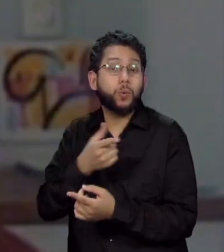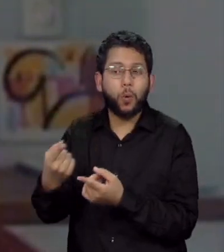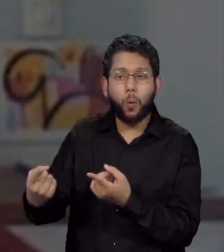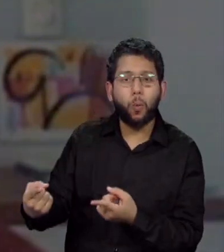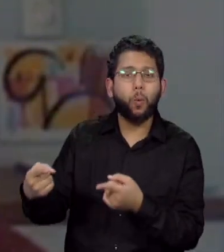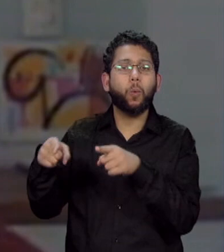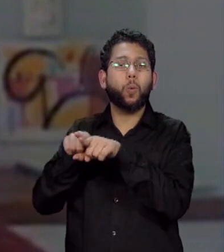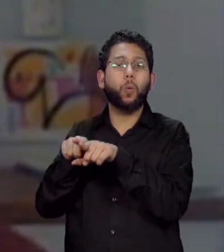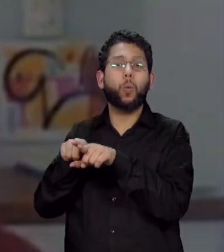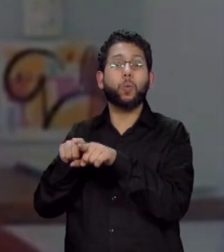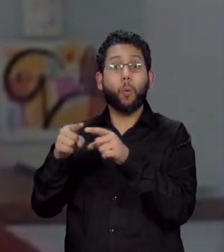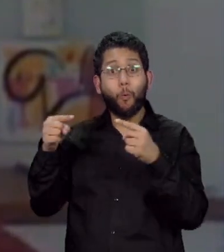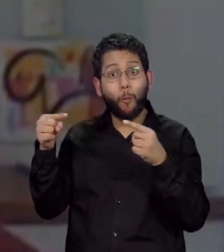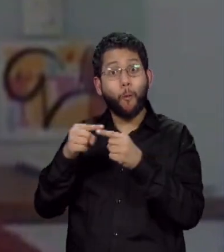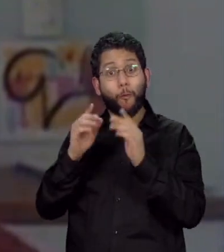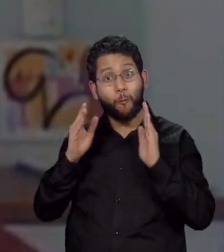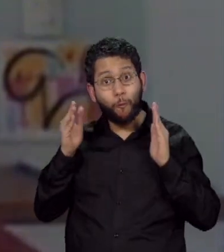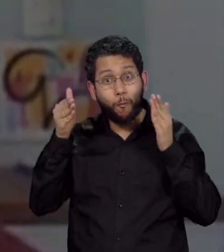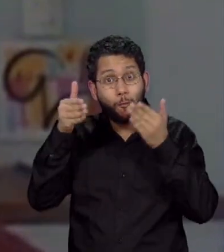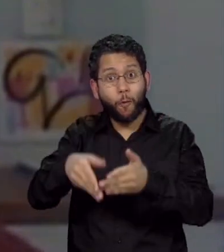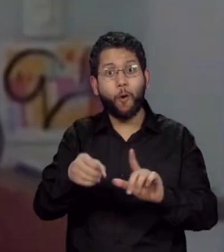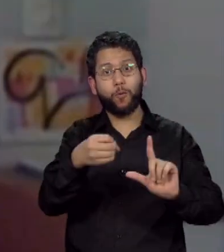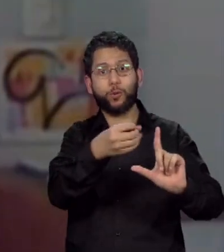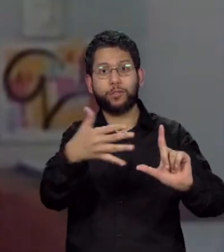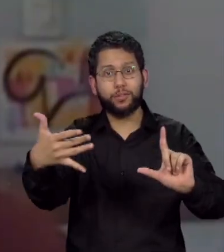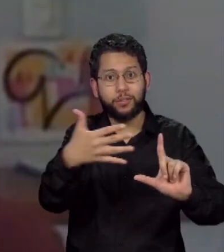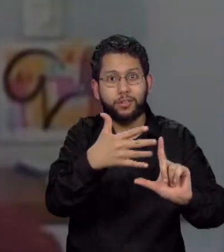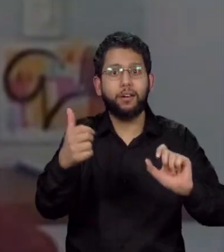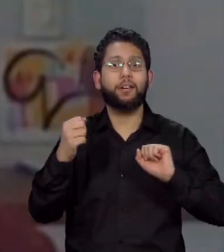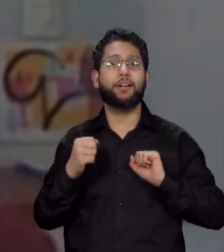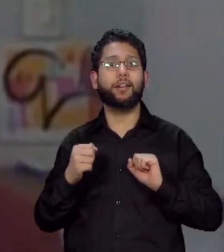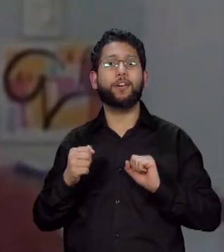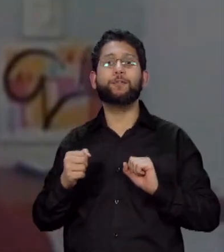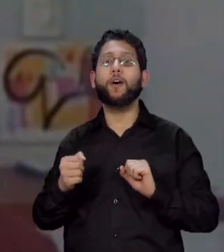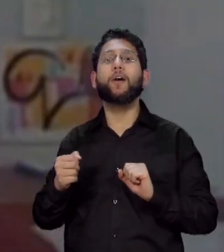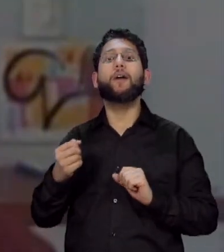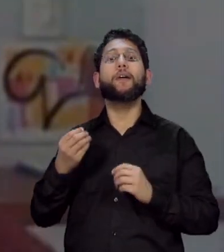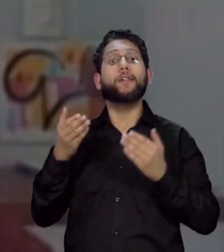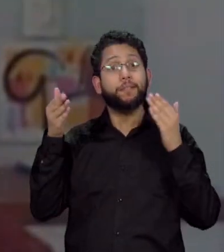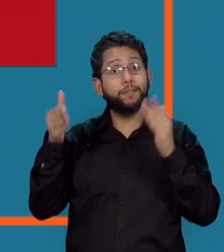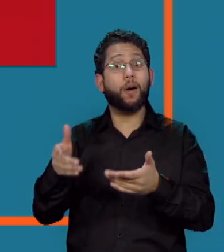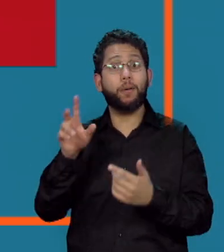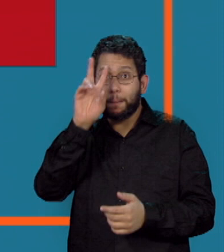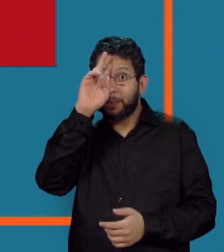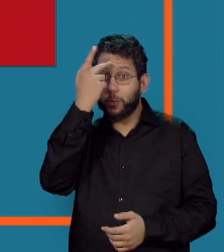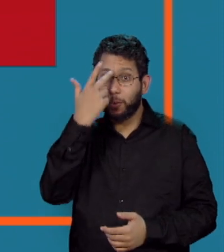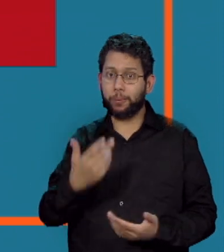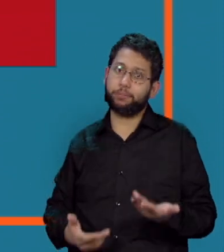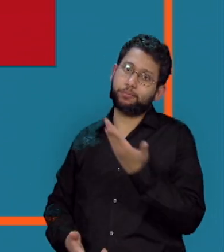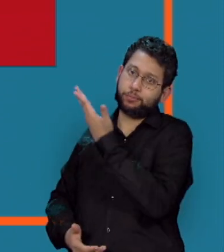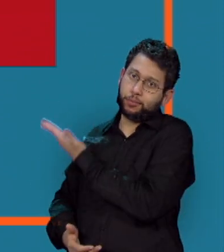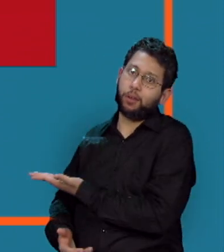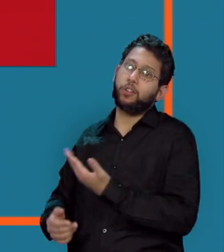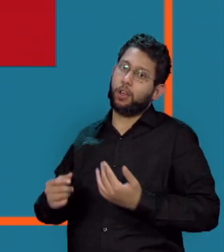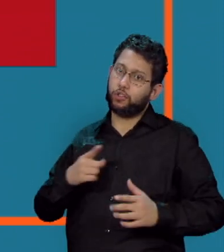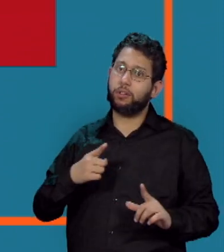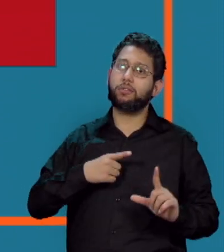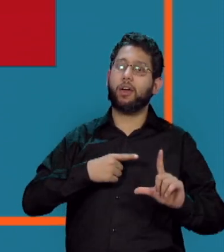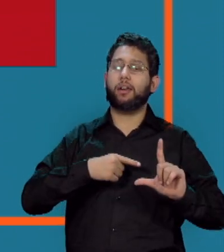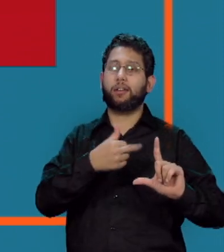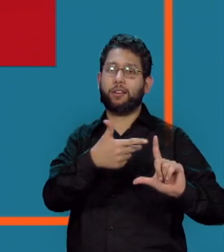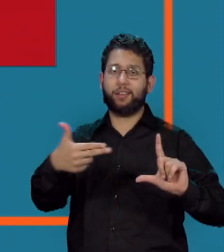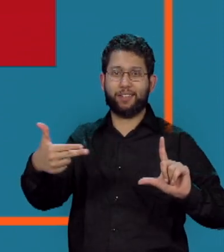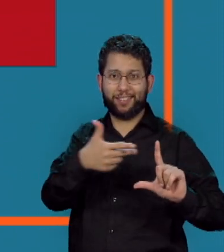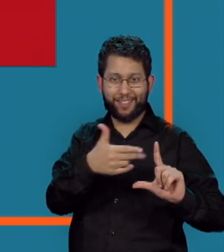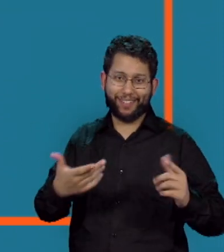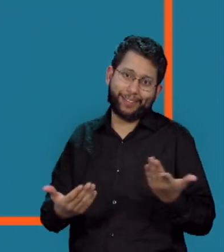de conteúdo audiovisual para os canais digitais. Mas o fato é que, de alguma maneira, a entrada desses grandes players, a